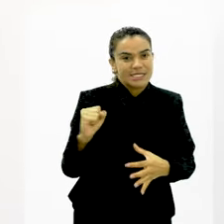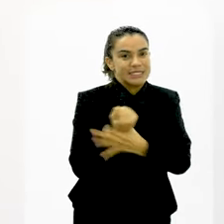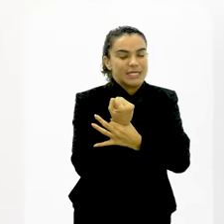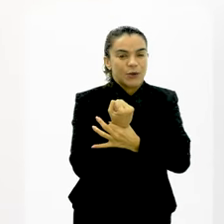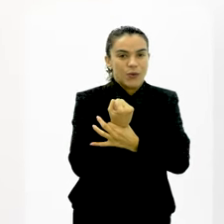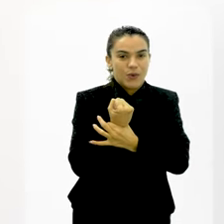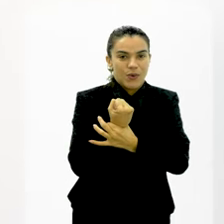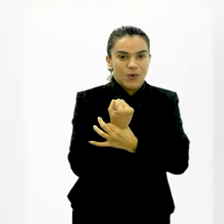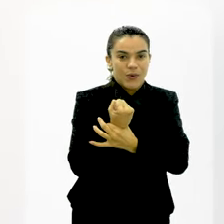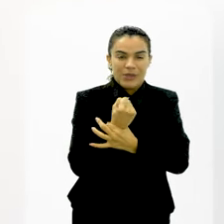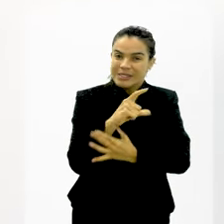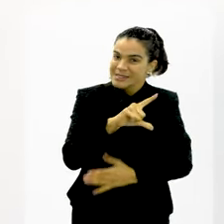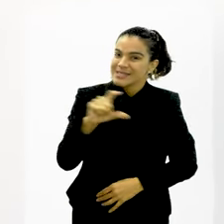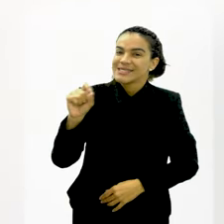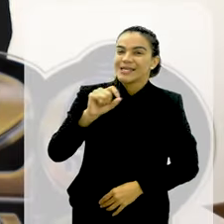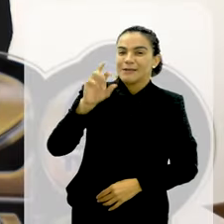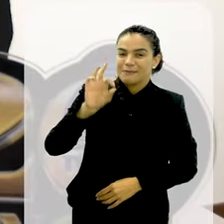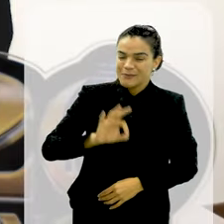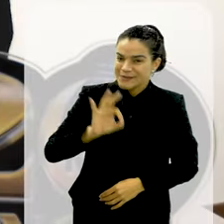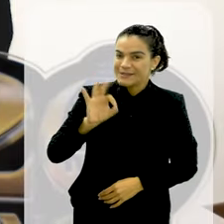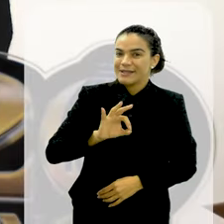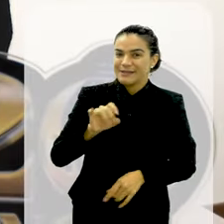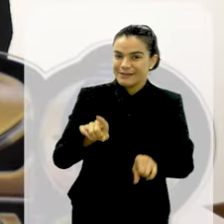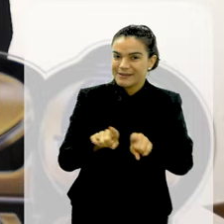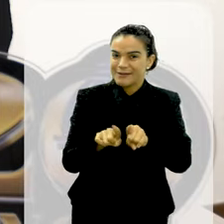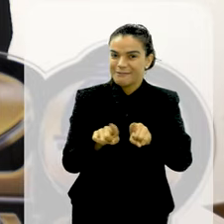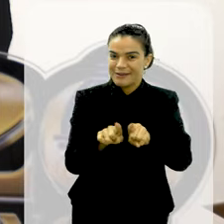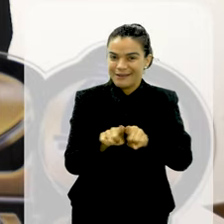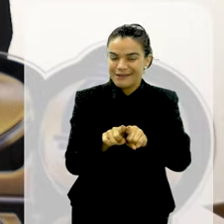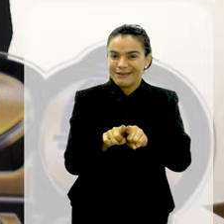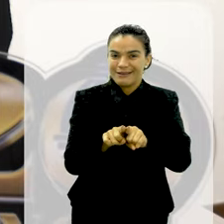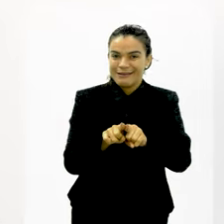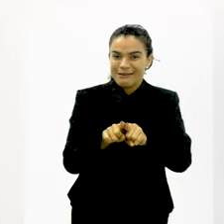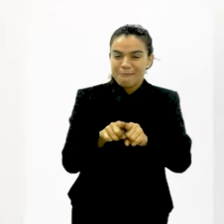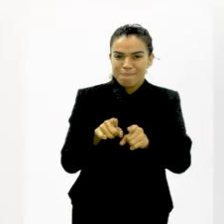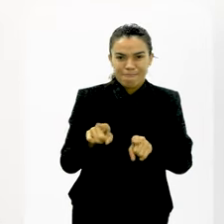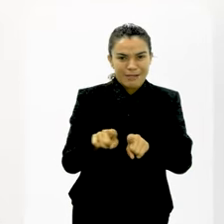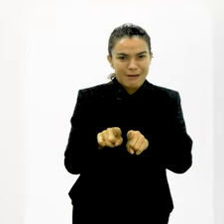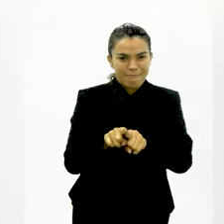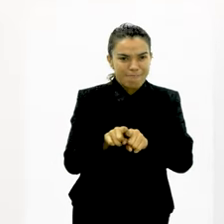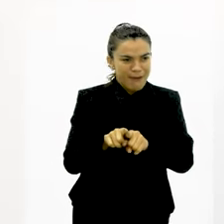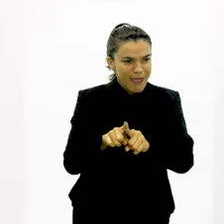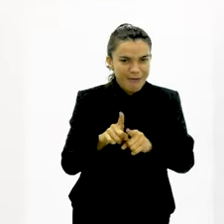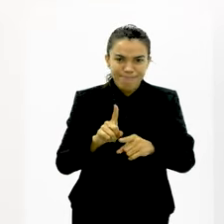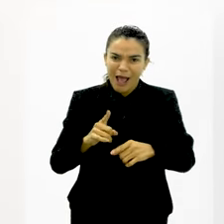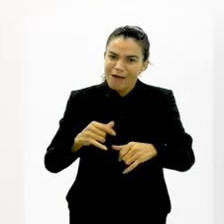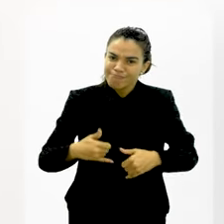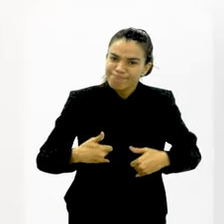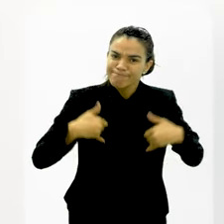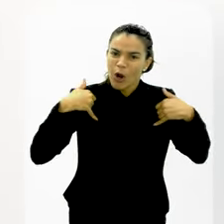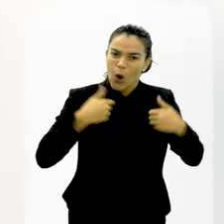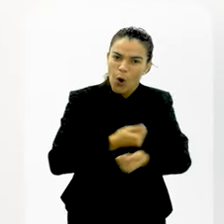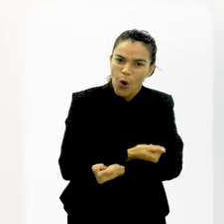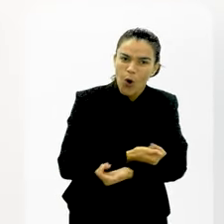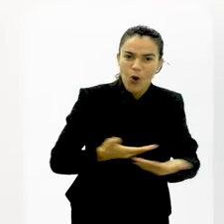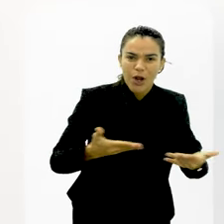seguro do que você está pensando para construir aquele carnaval, para honrar aquela